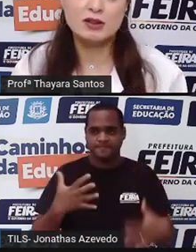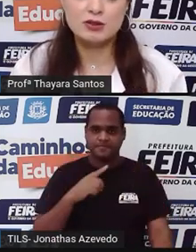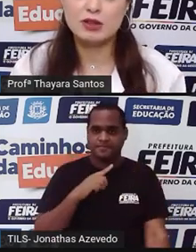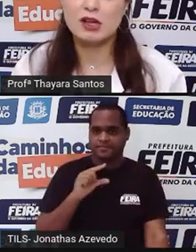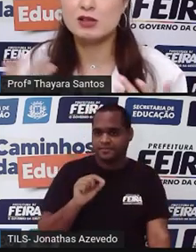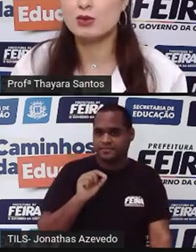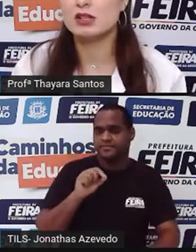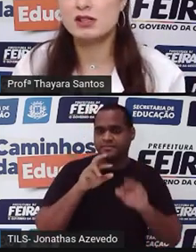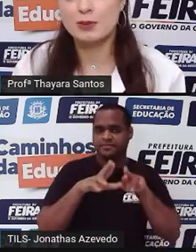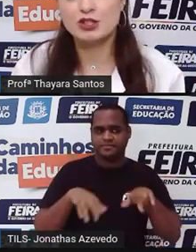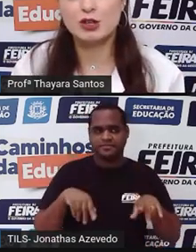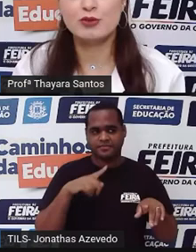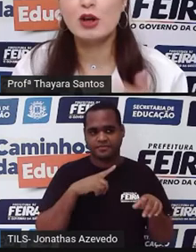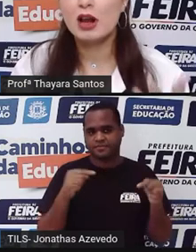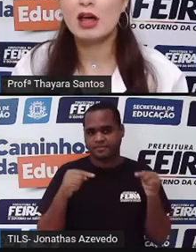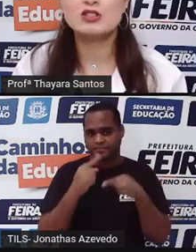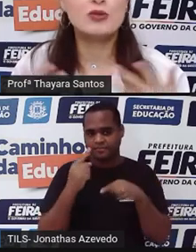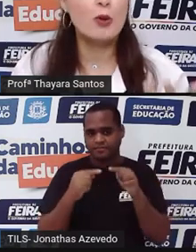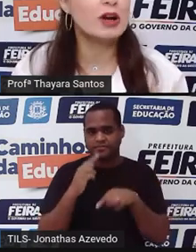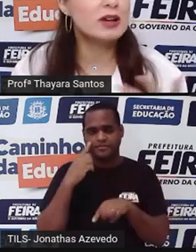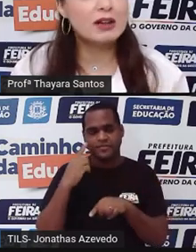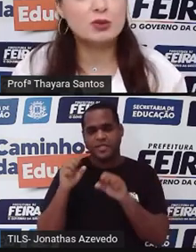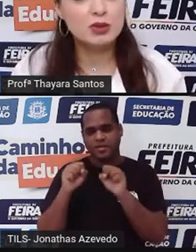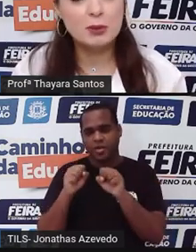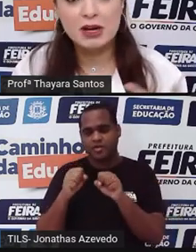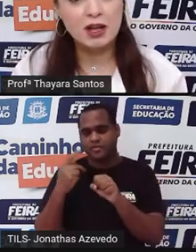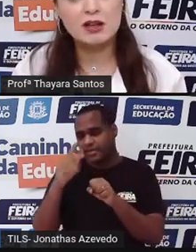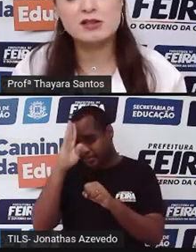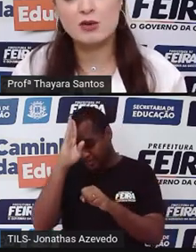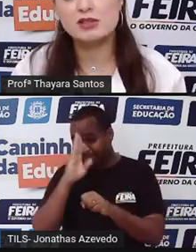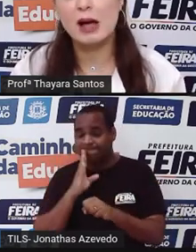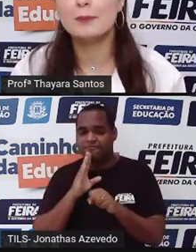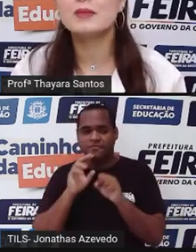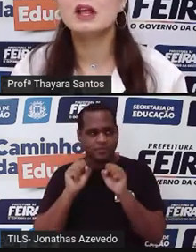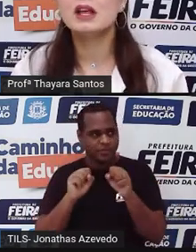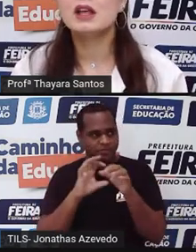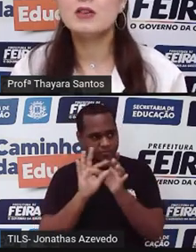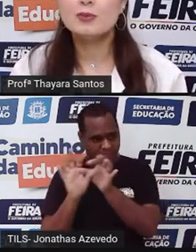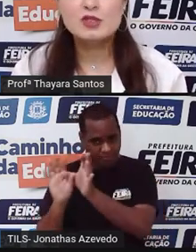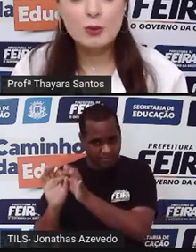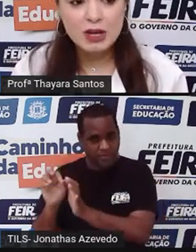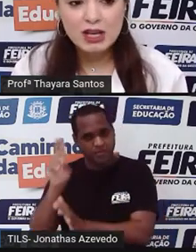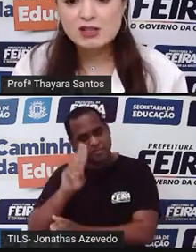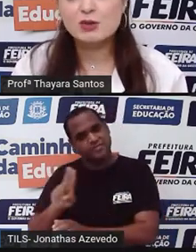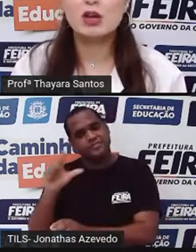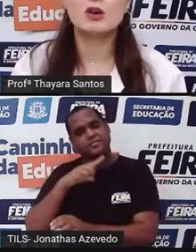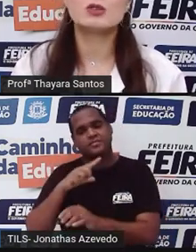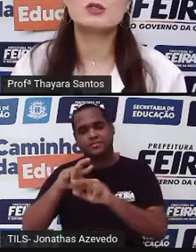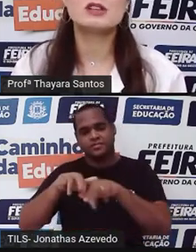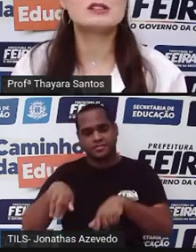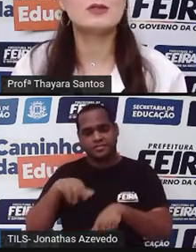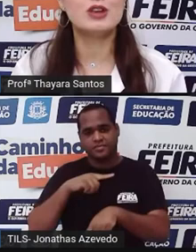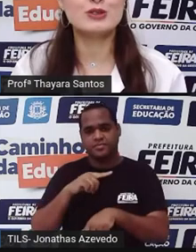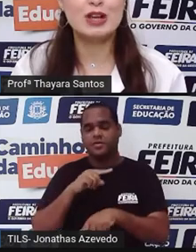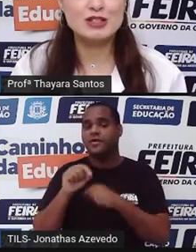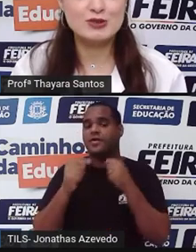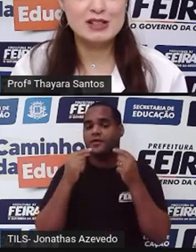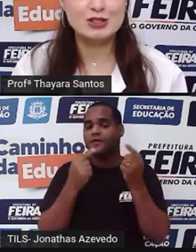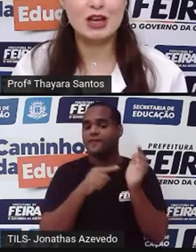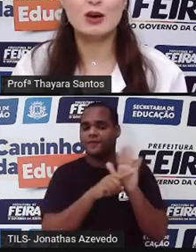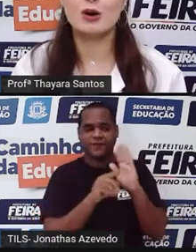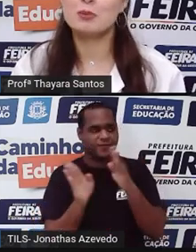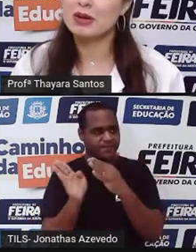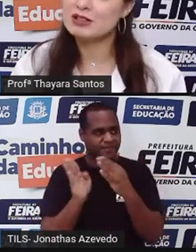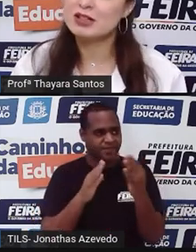esse método na esse contraceptivo quase forma gratuita para quem quiser usar e sobre isso eu trouxe esse vídeo